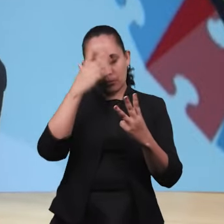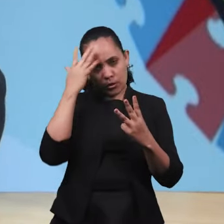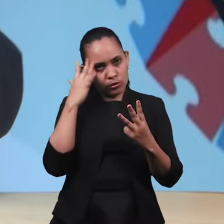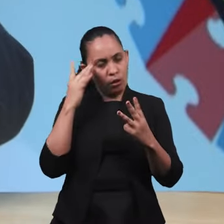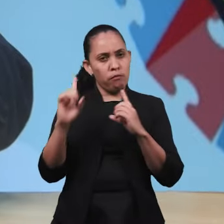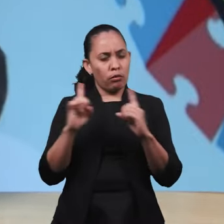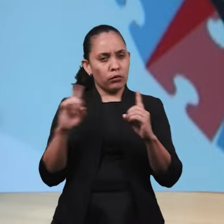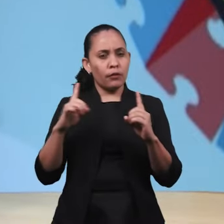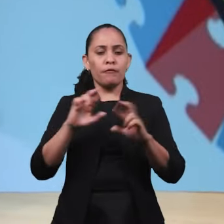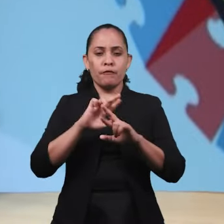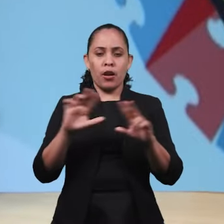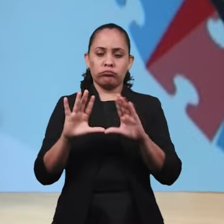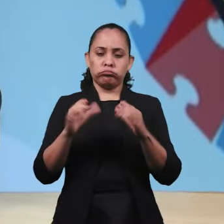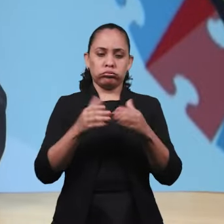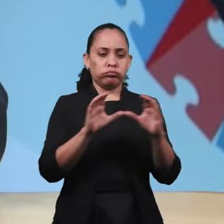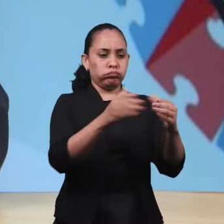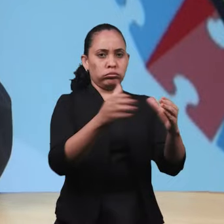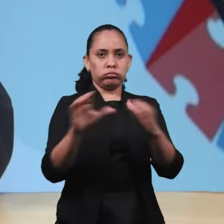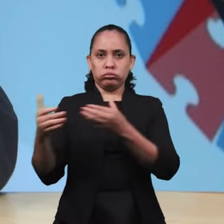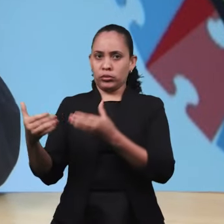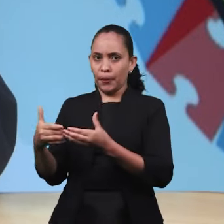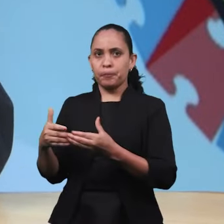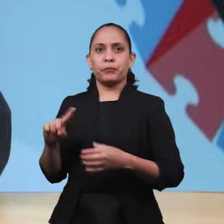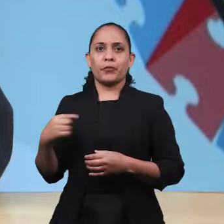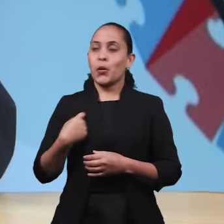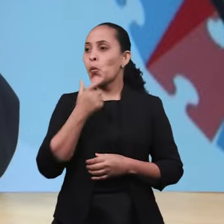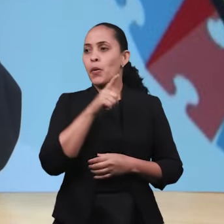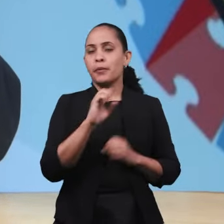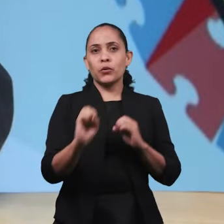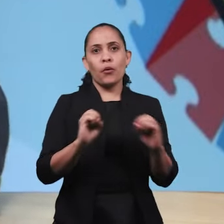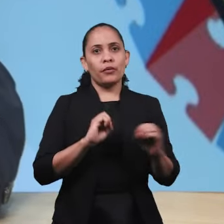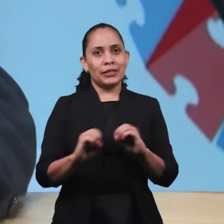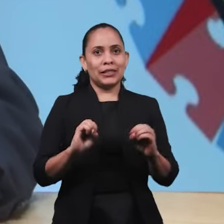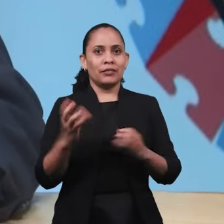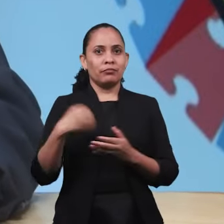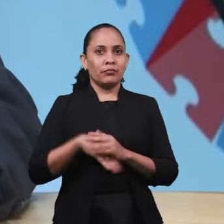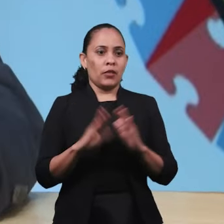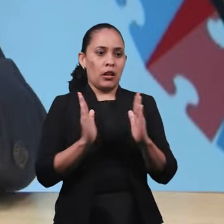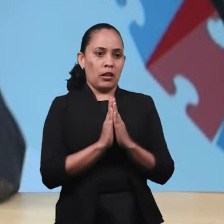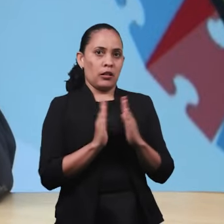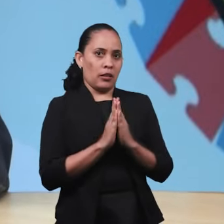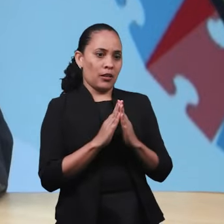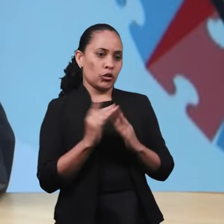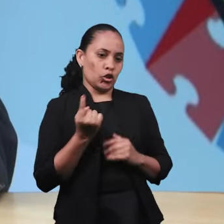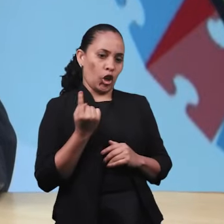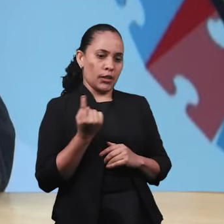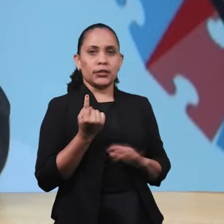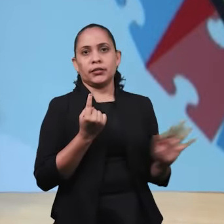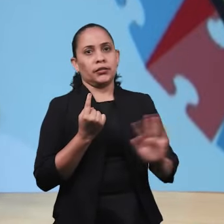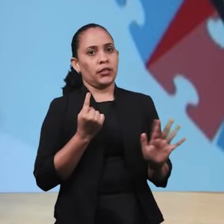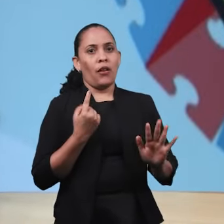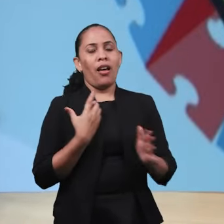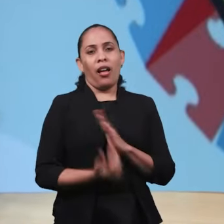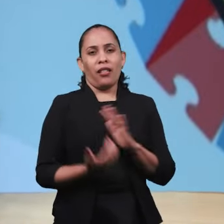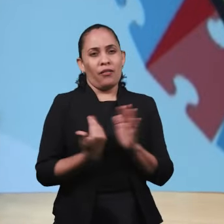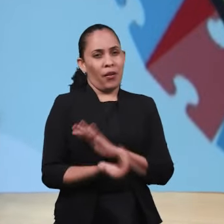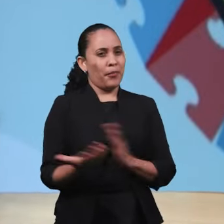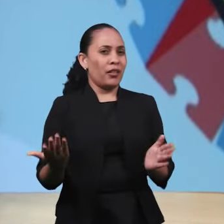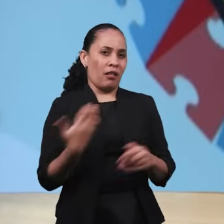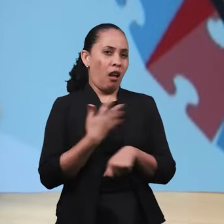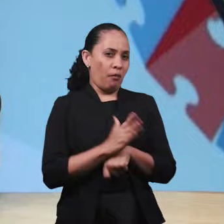fazem vários grupinhos de 3. Por isso a gente ainda não conseguiu fazer uma oficina que seja em casa, a pessoa sozinha, porque ela vai perder